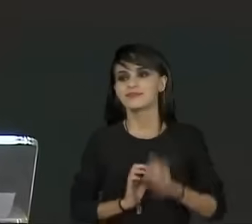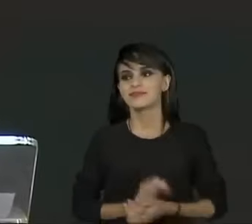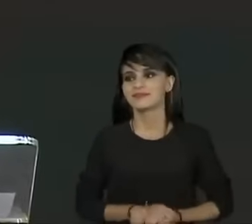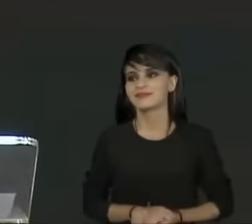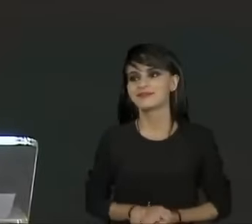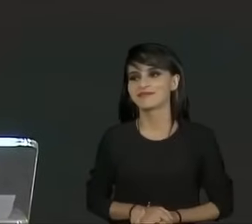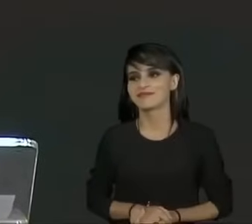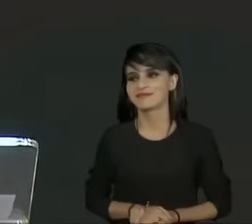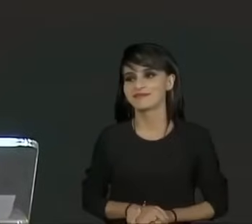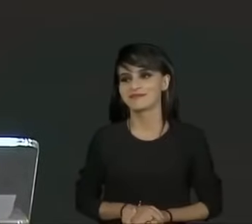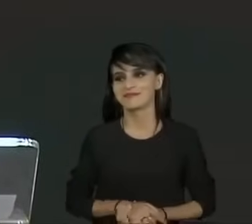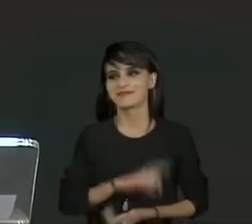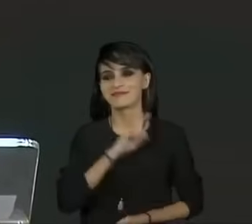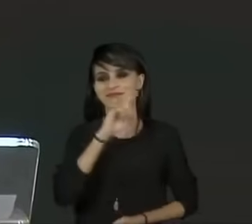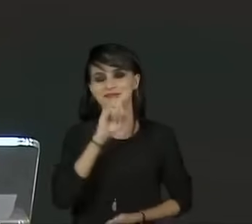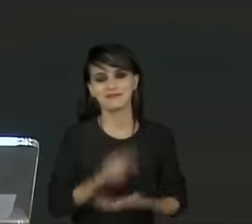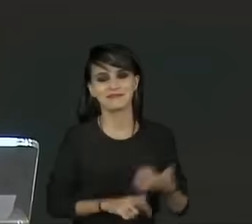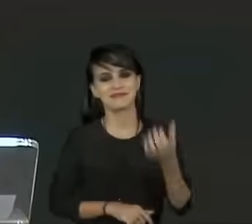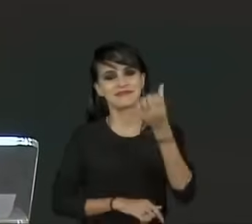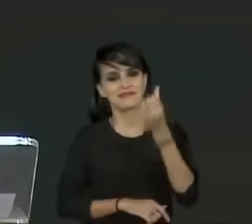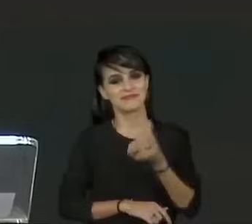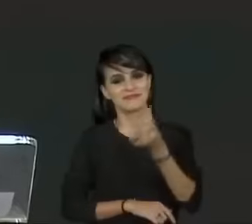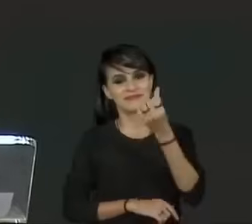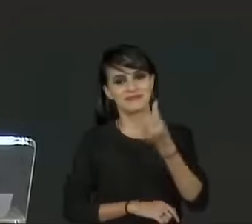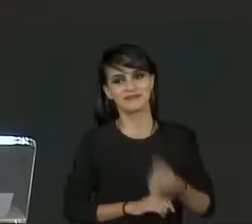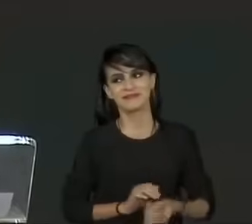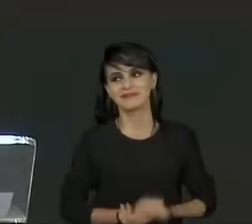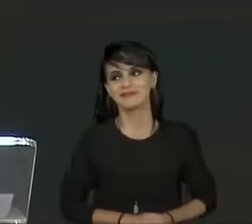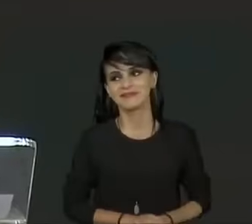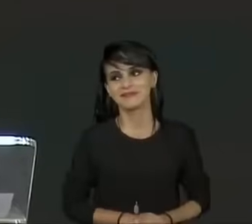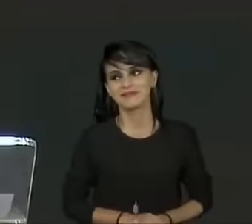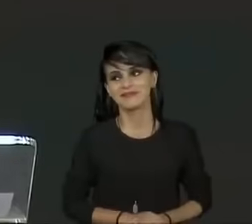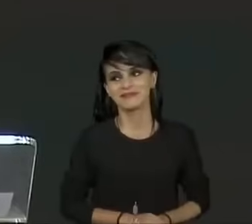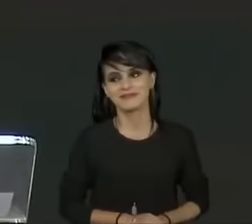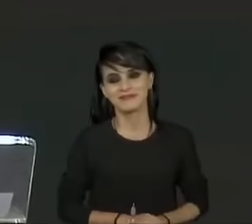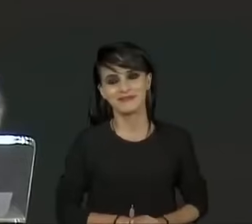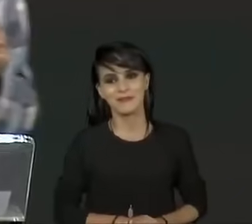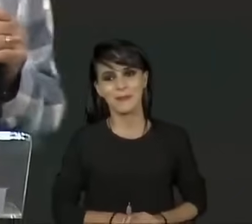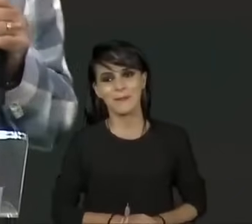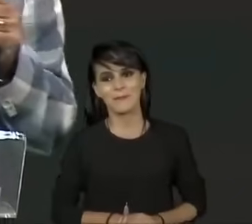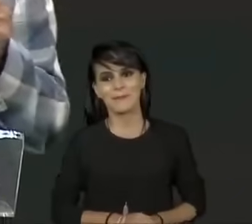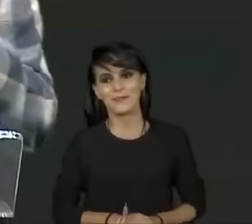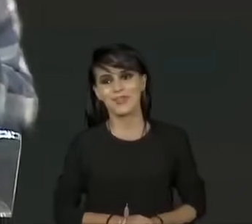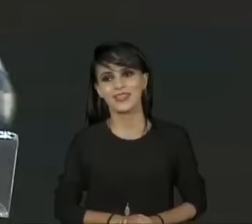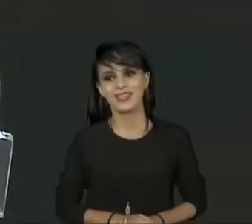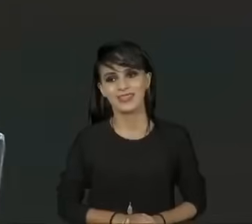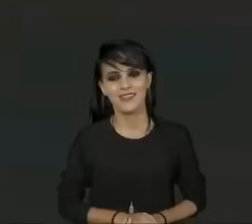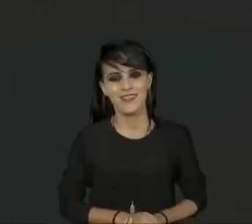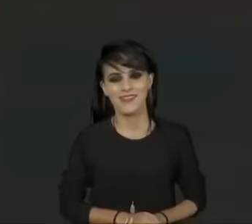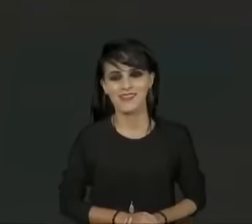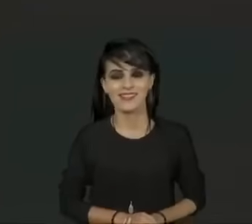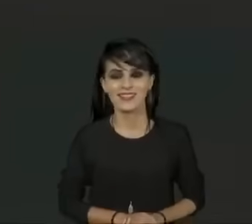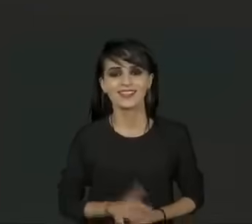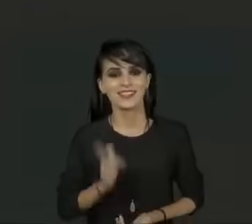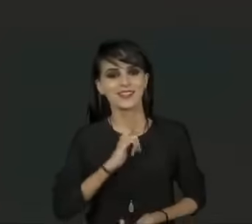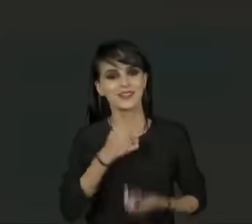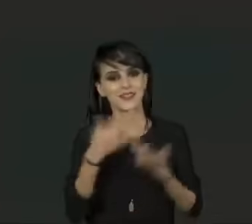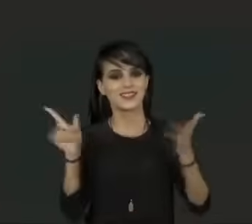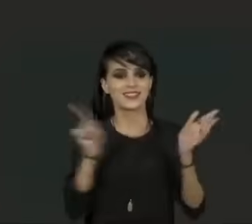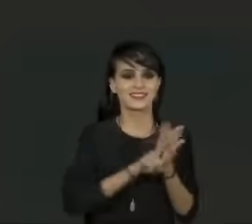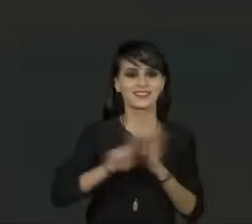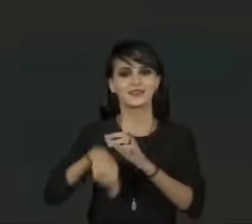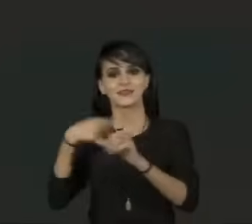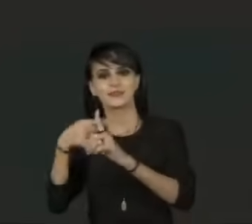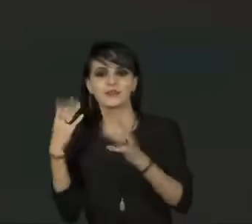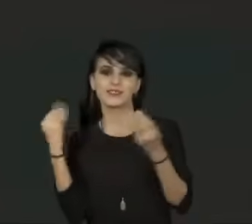pode sexto pú lugar uma característica importante tem muita coisa de negativo ou positivo mas tem que